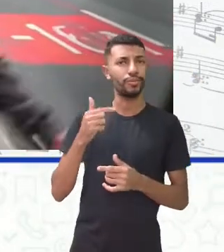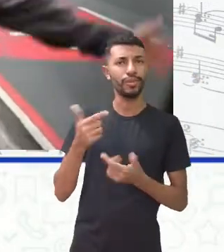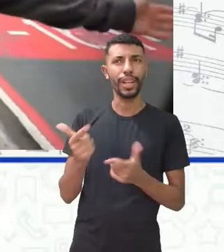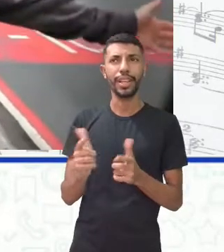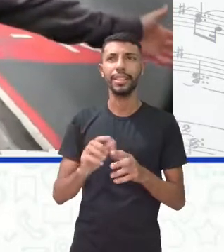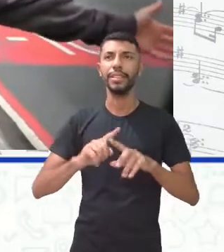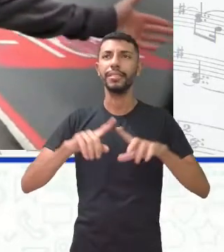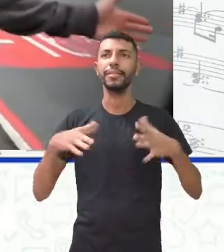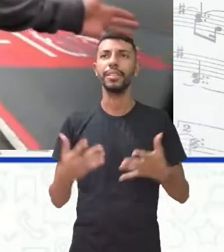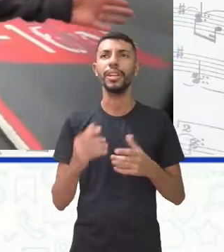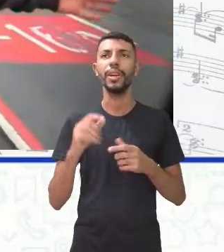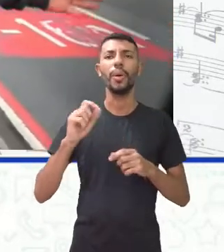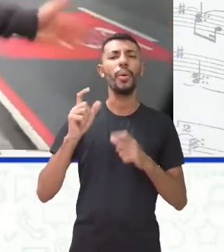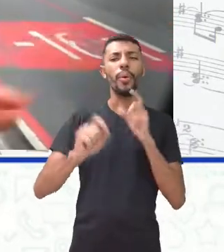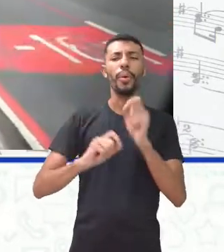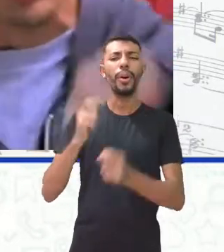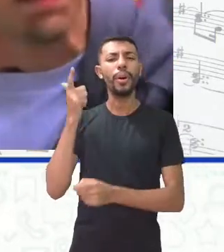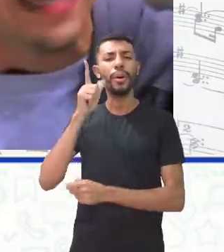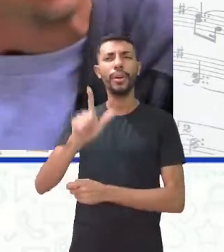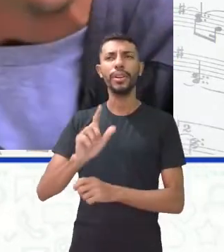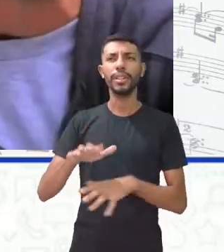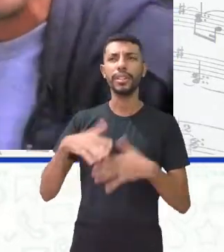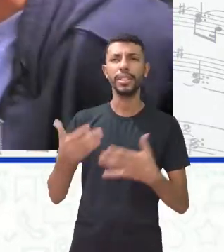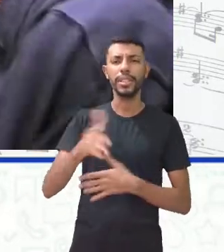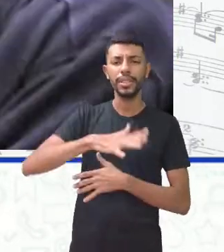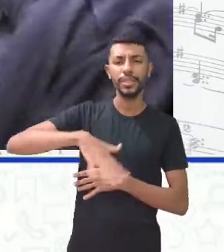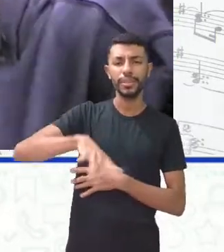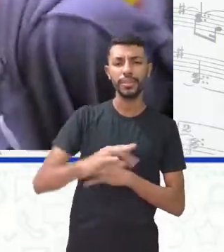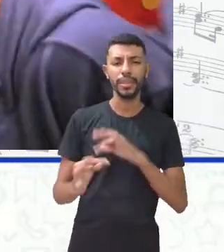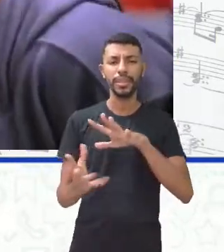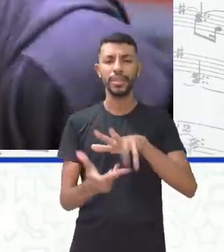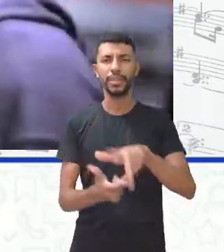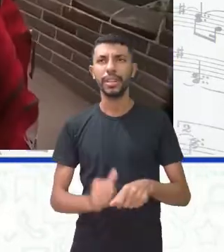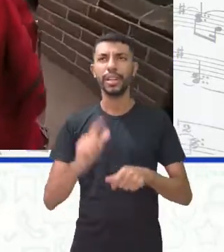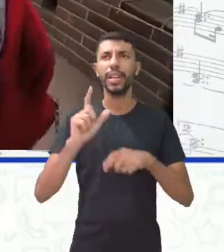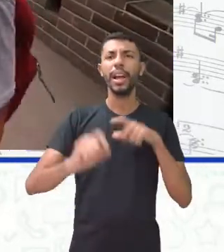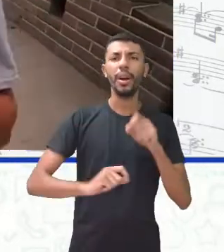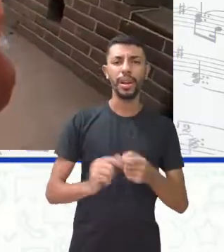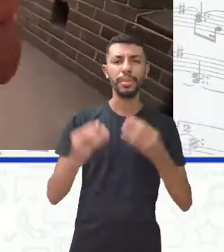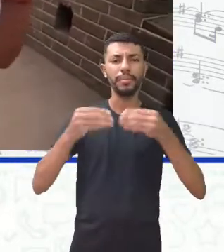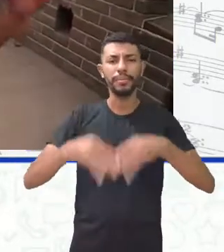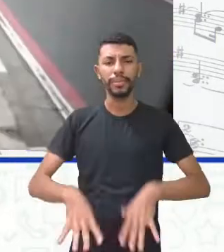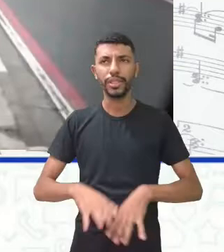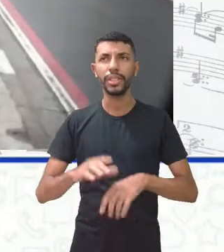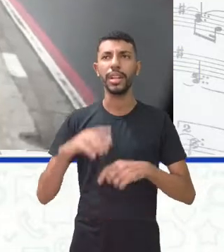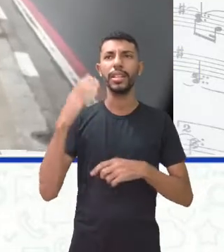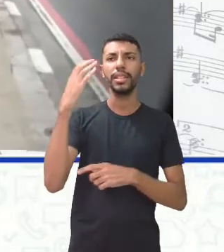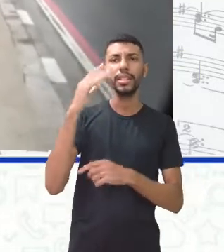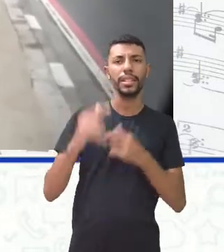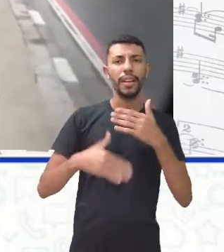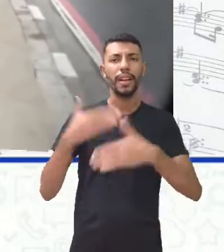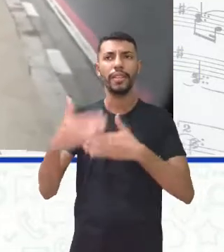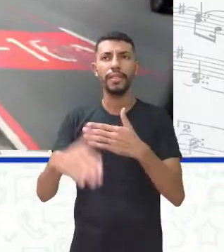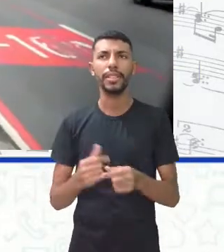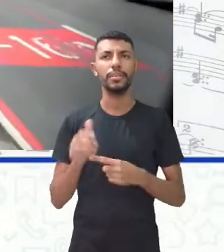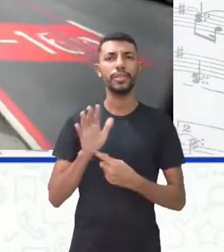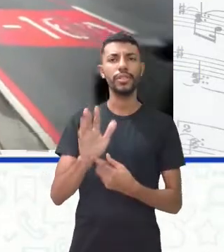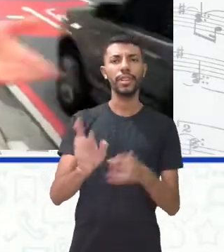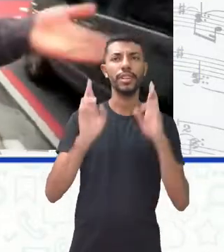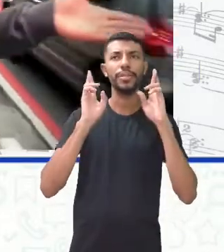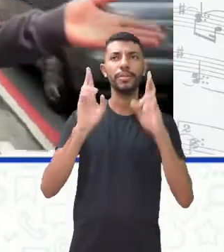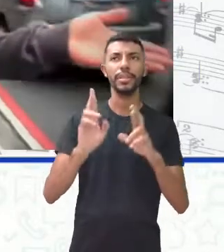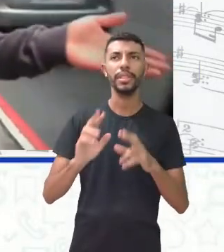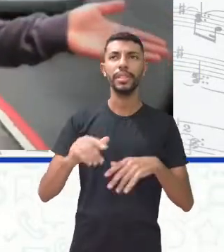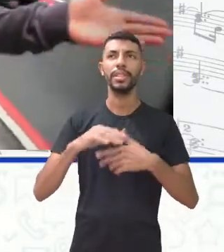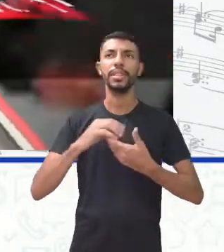pergunto de que vale a conquista do espaço se o nosso espaço na Terra é cada vez mais escasso. A ciência avança, trazendo a esperança mais. Sem